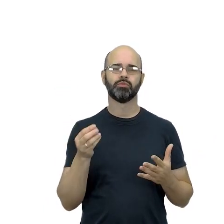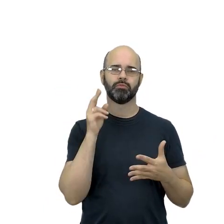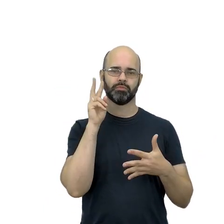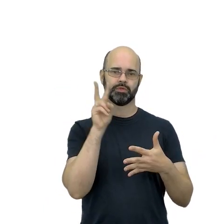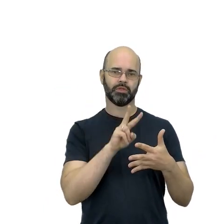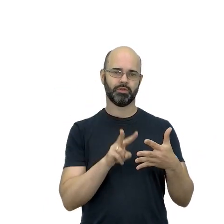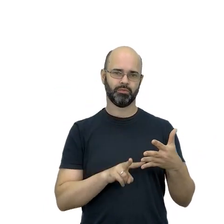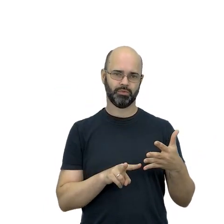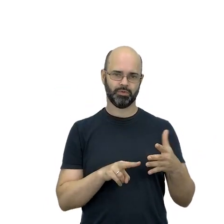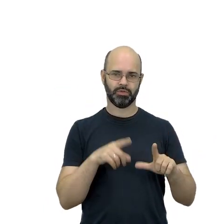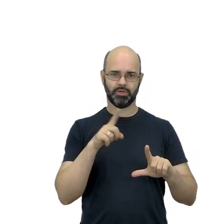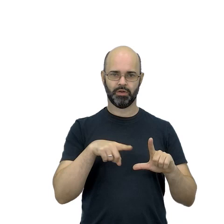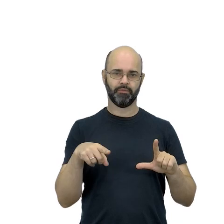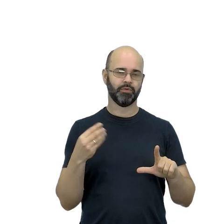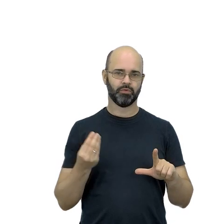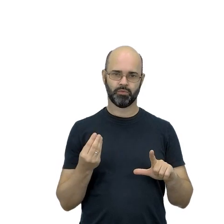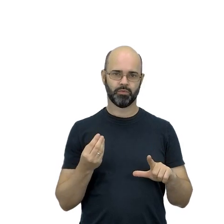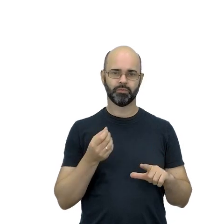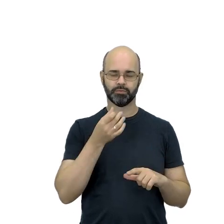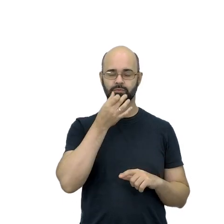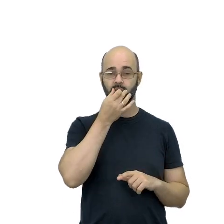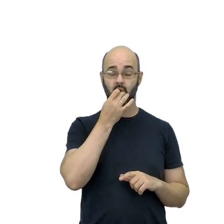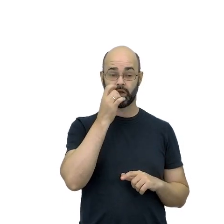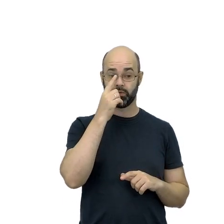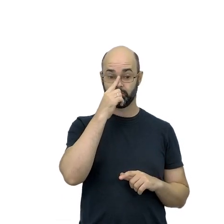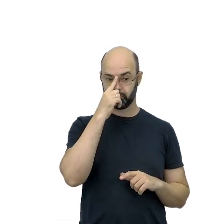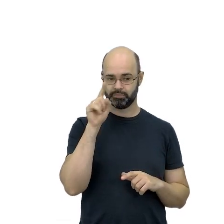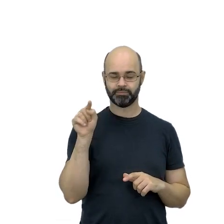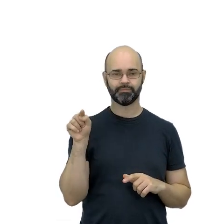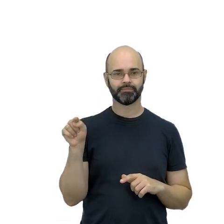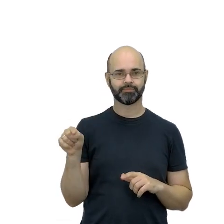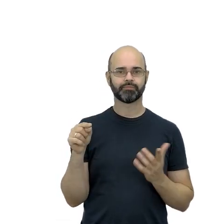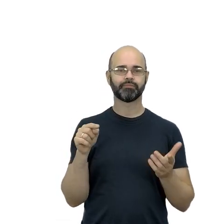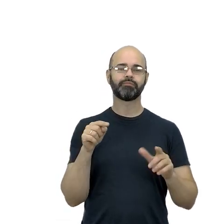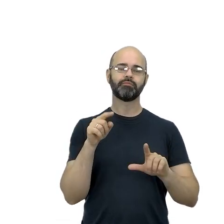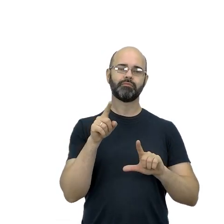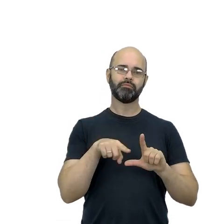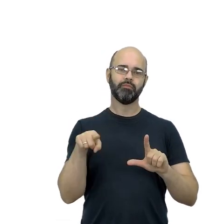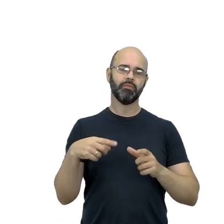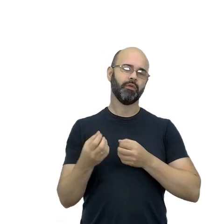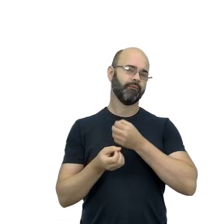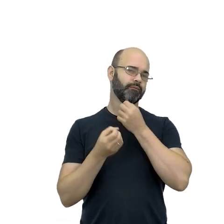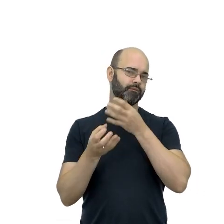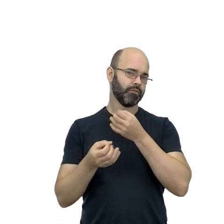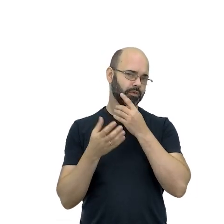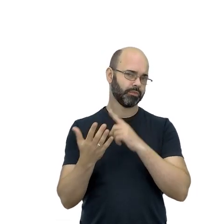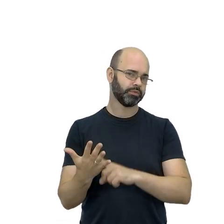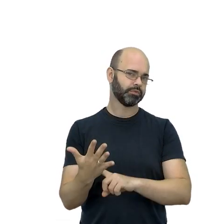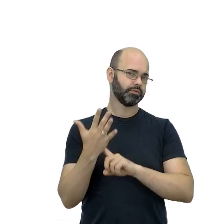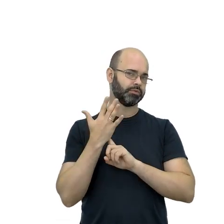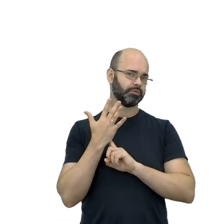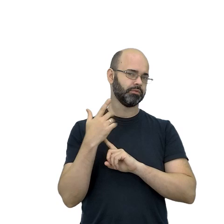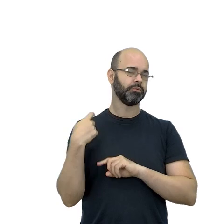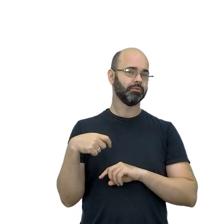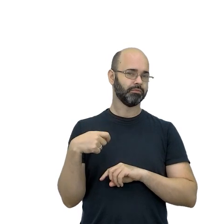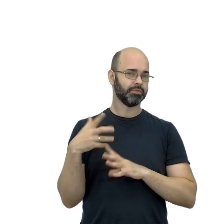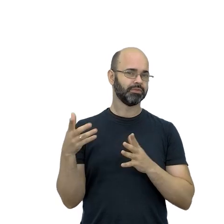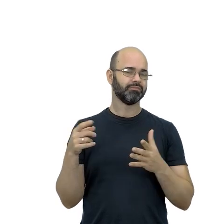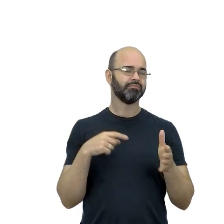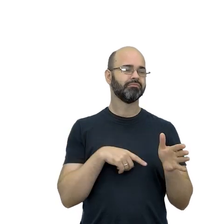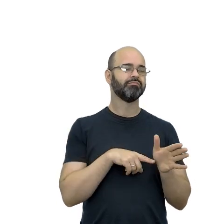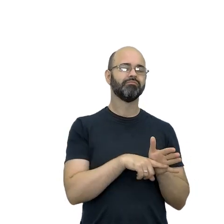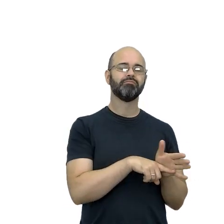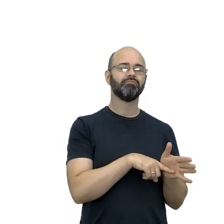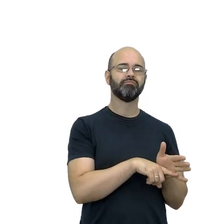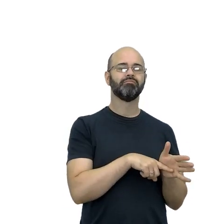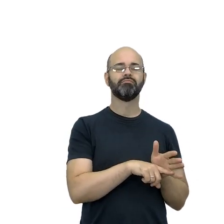né? Por si só, né? O gráfico ele tem que me trazer informações que dispense uma